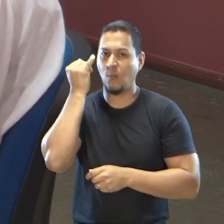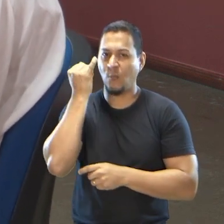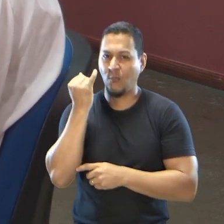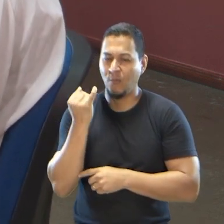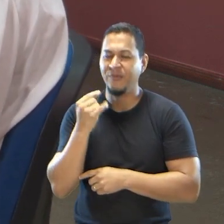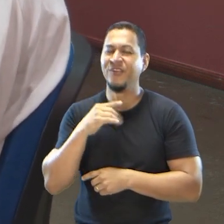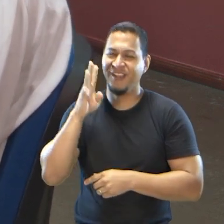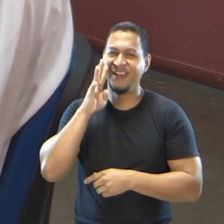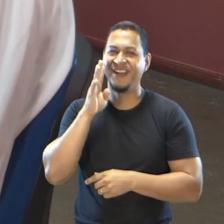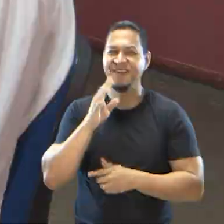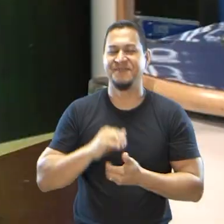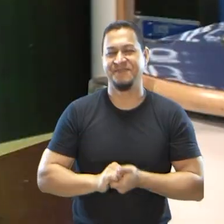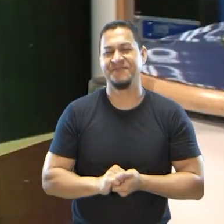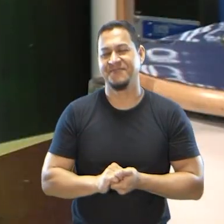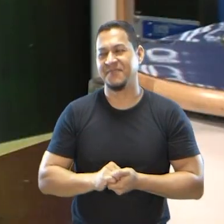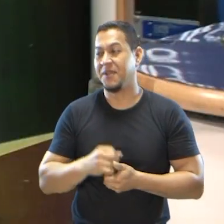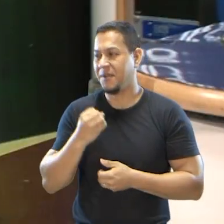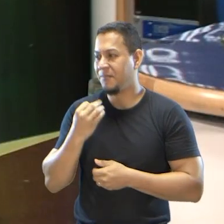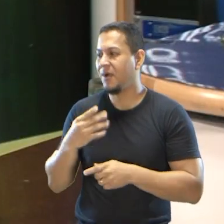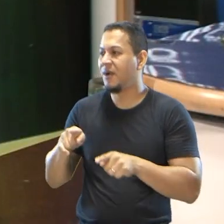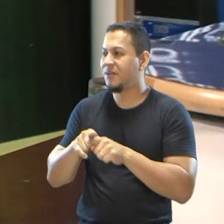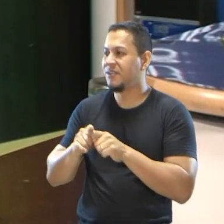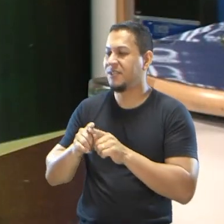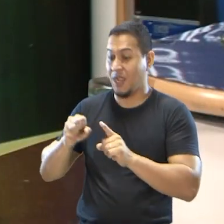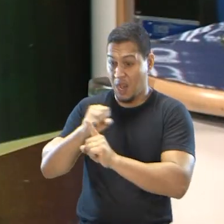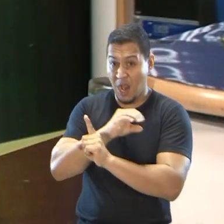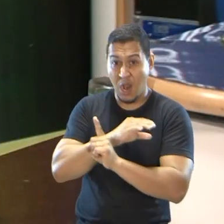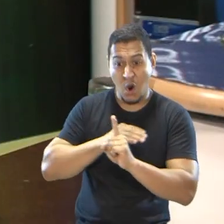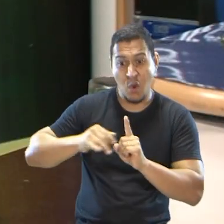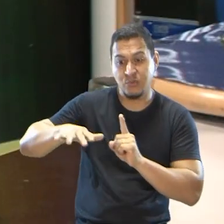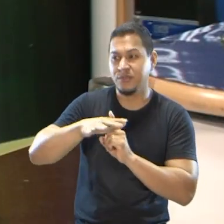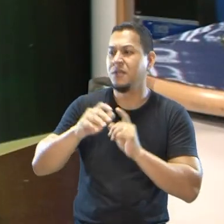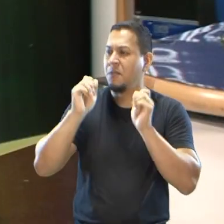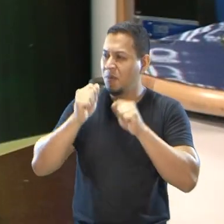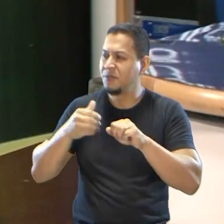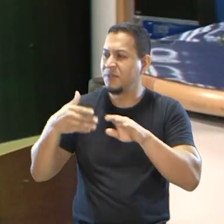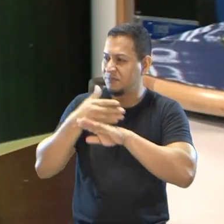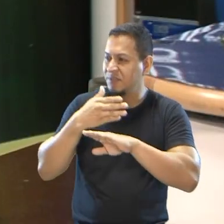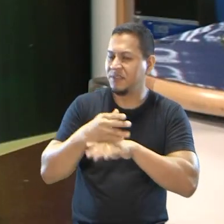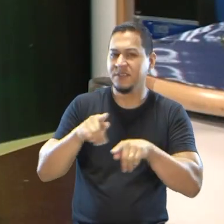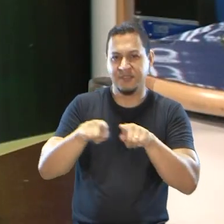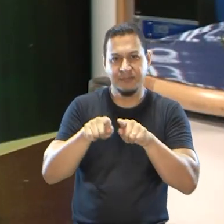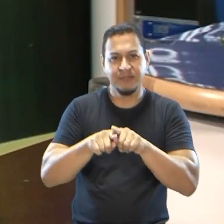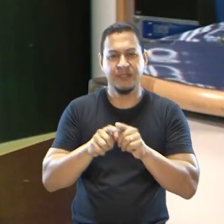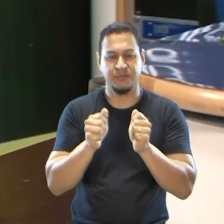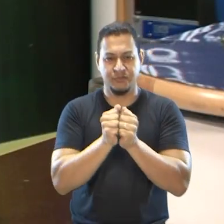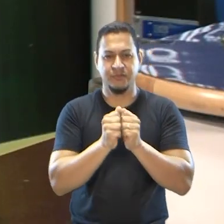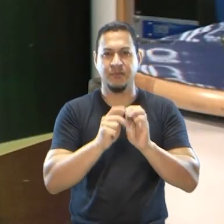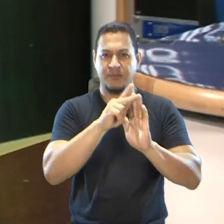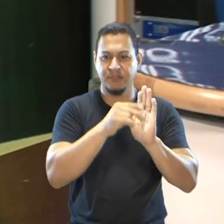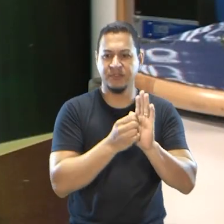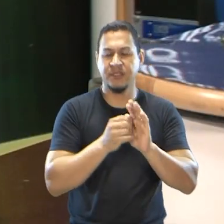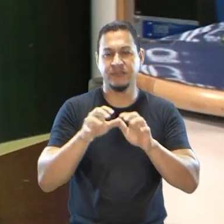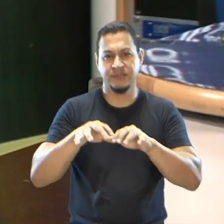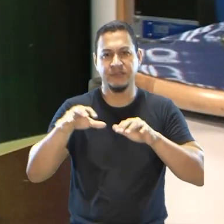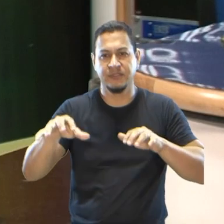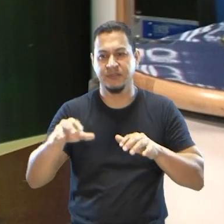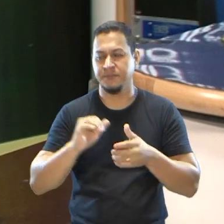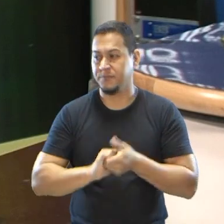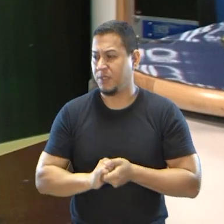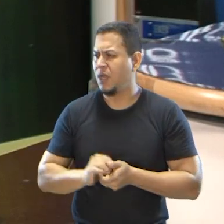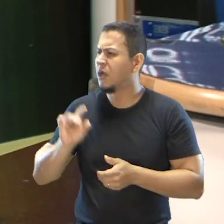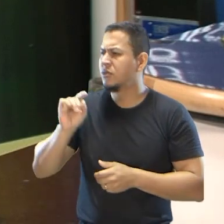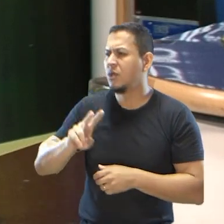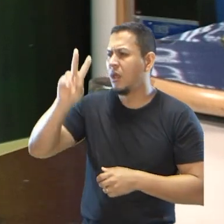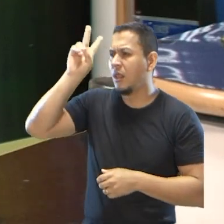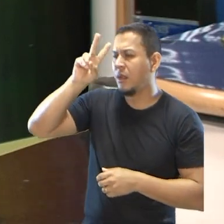bem legal. Muito bom. E a comunidade participando junto nesses projetos de extensão, né? Uhum. Bom,